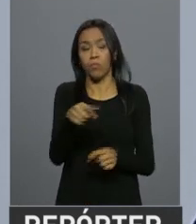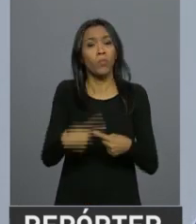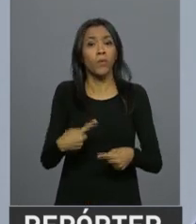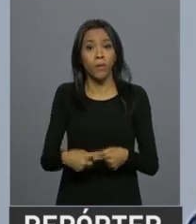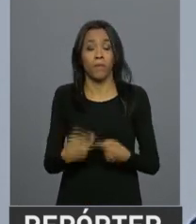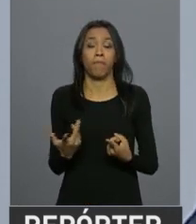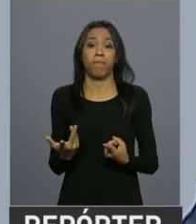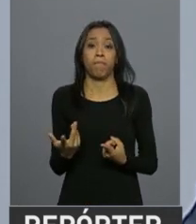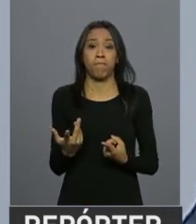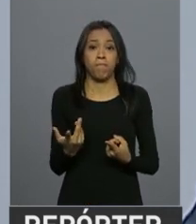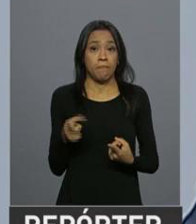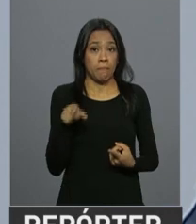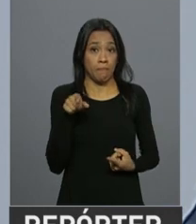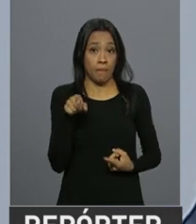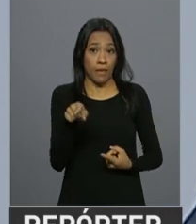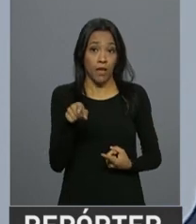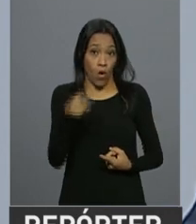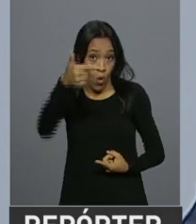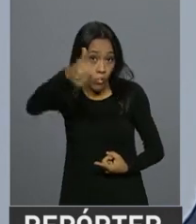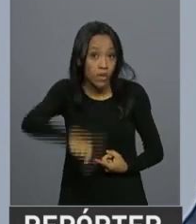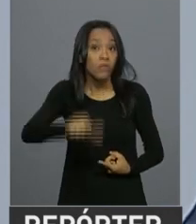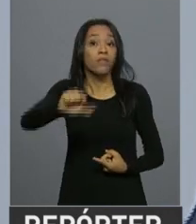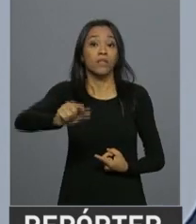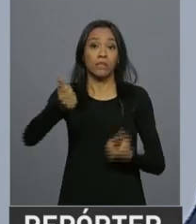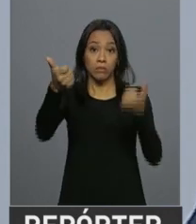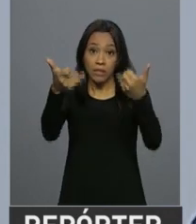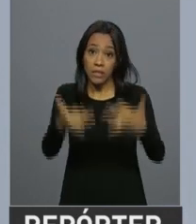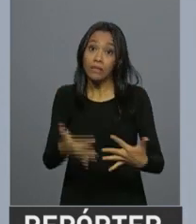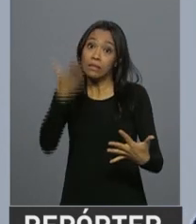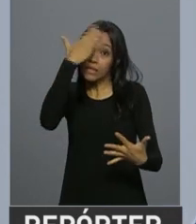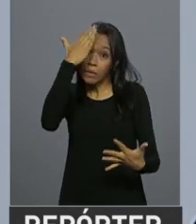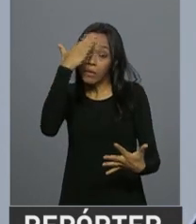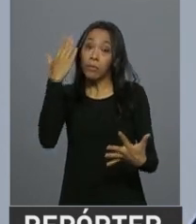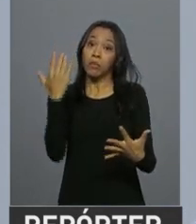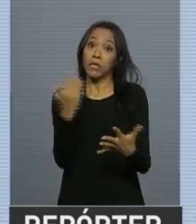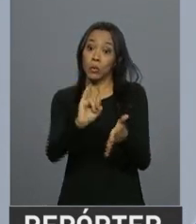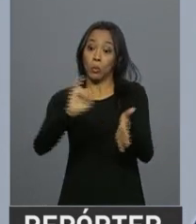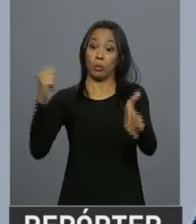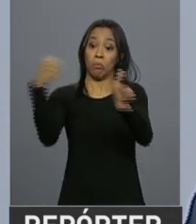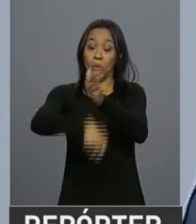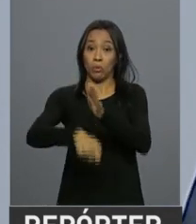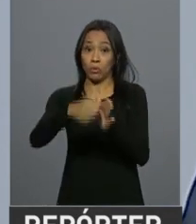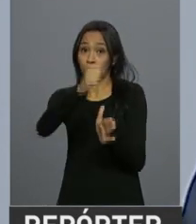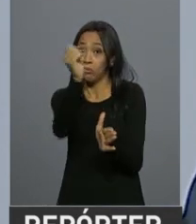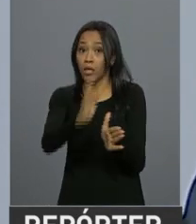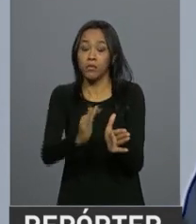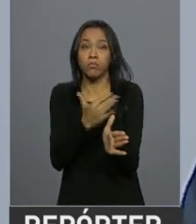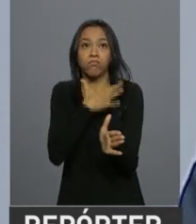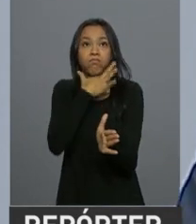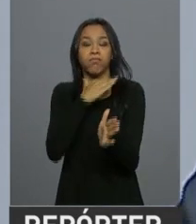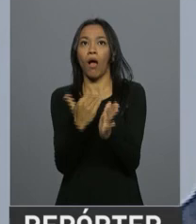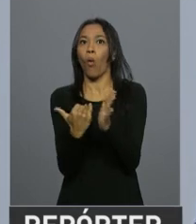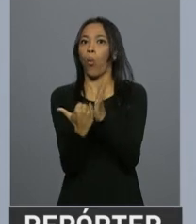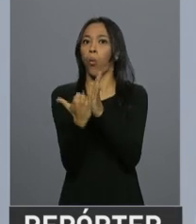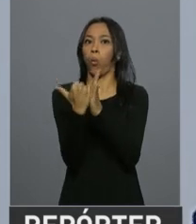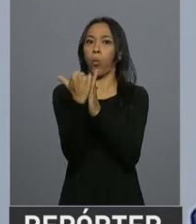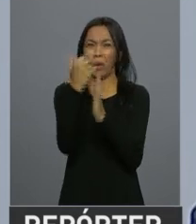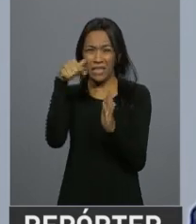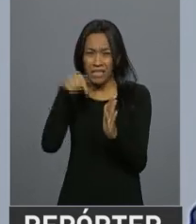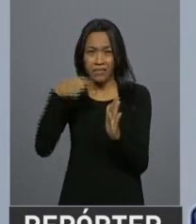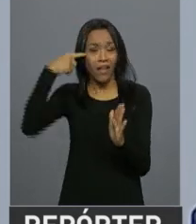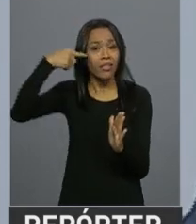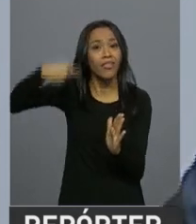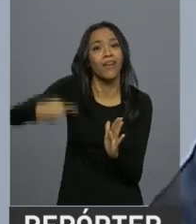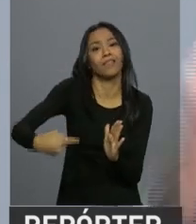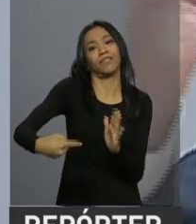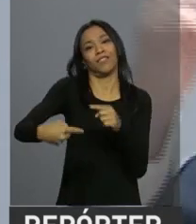quê Porque de novo sabemos que o nível de tributação já é elevado e que isso é um fator negativo pro